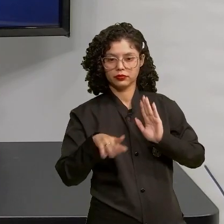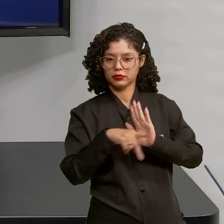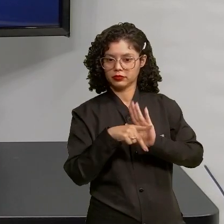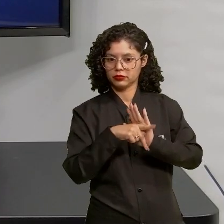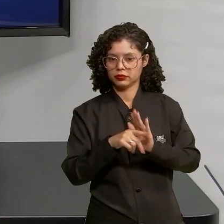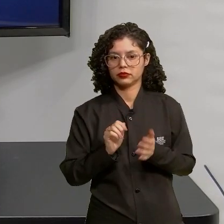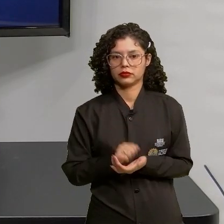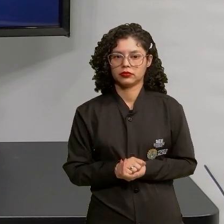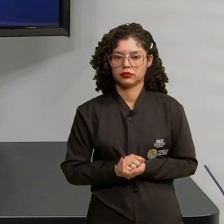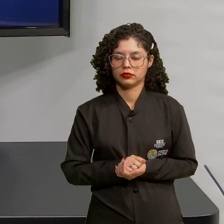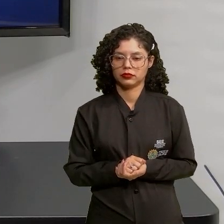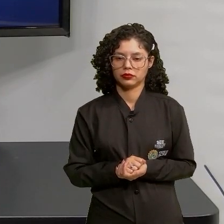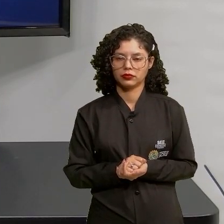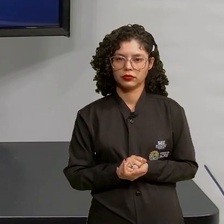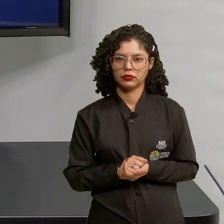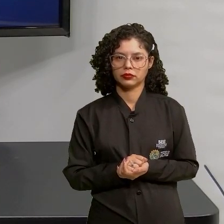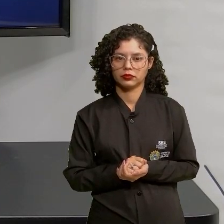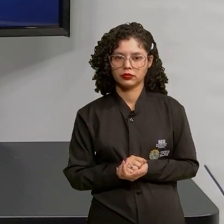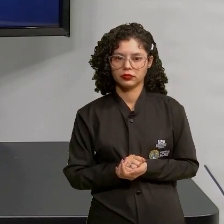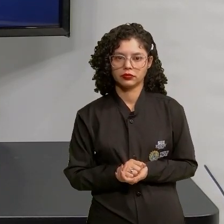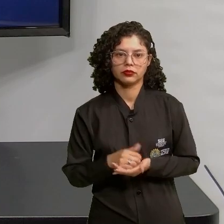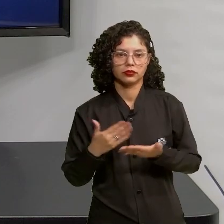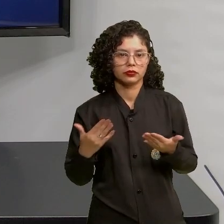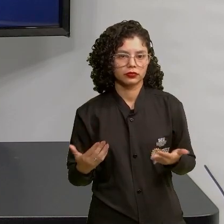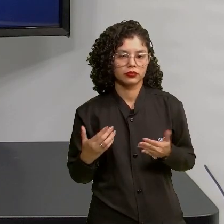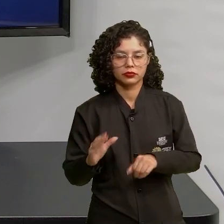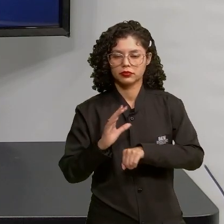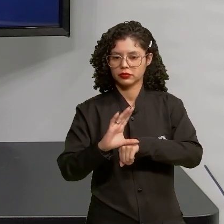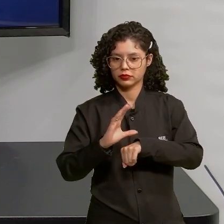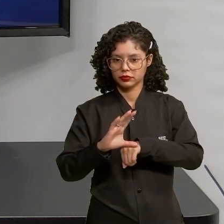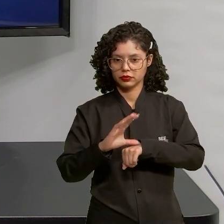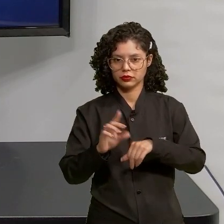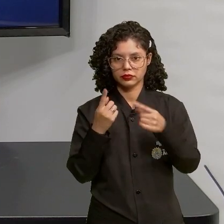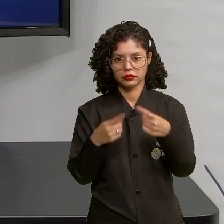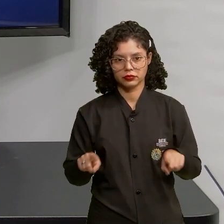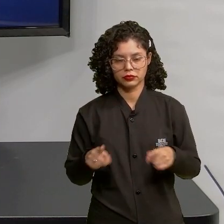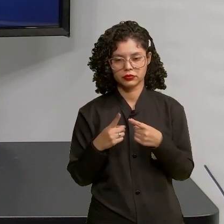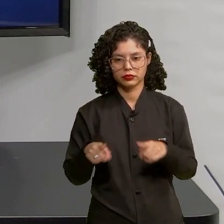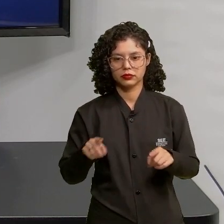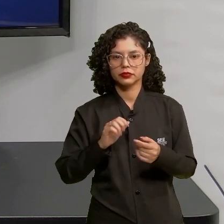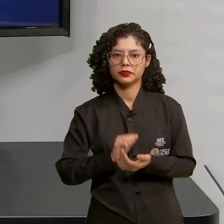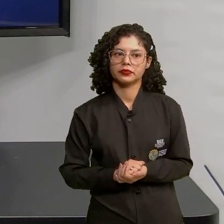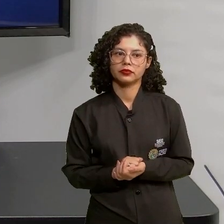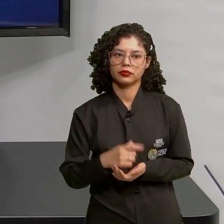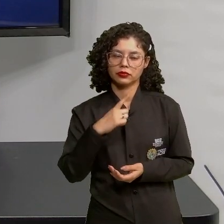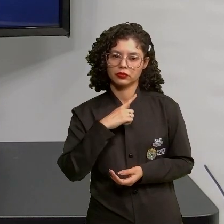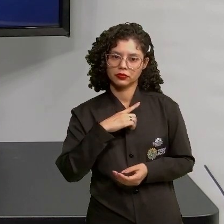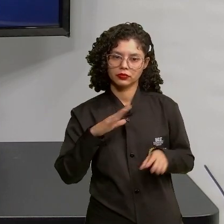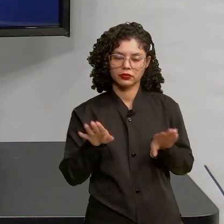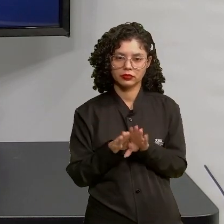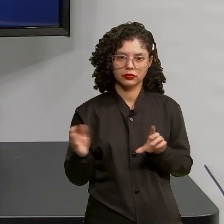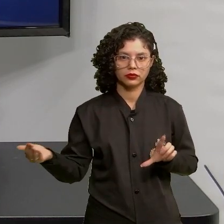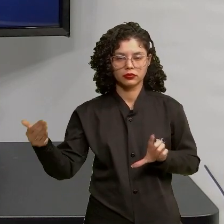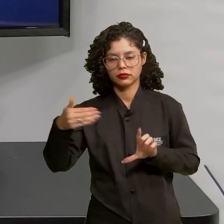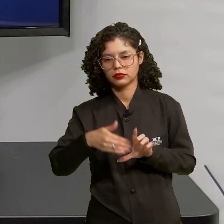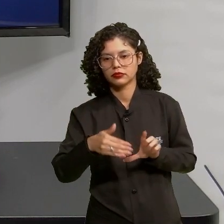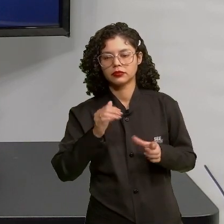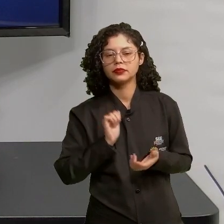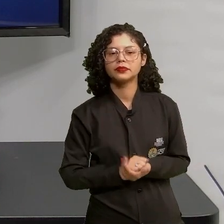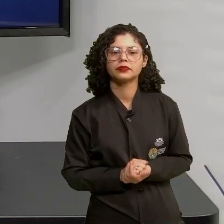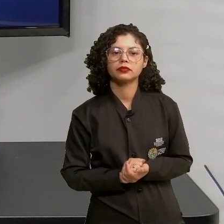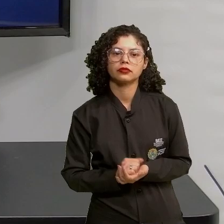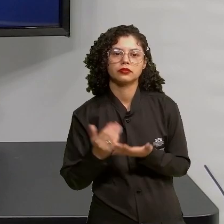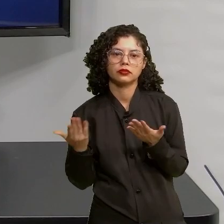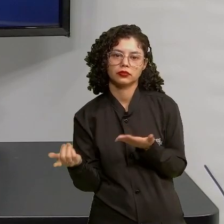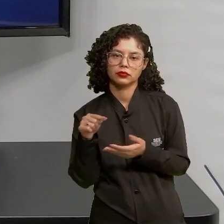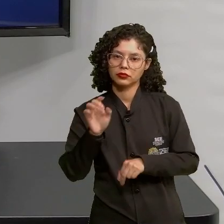como um hobby, né? Então, em cursos de música, e deve ter tido acesso a esses instrumentos. Aqui